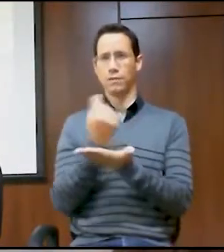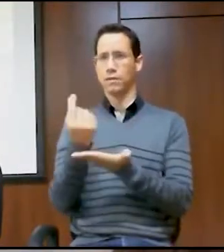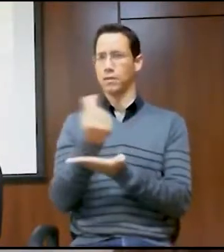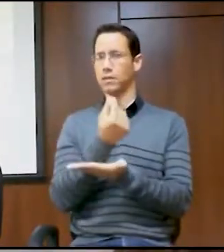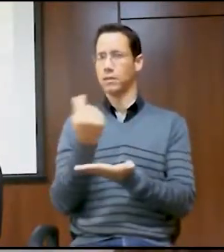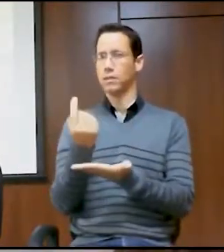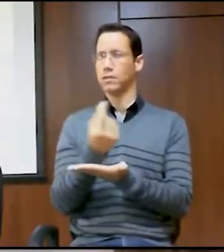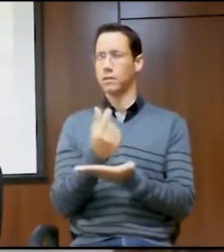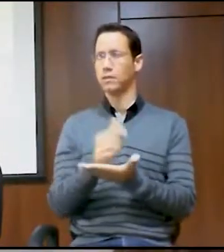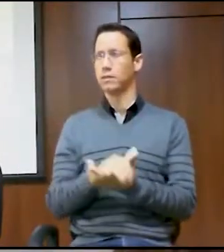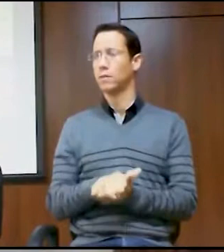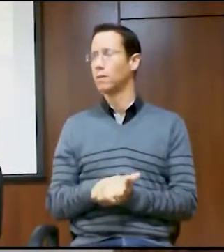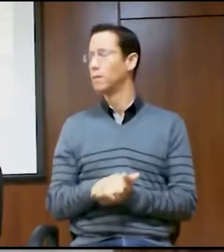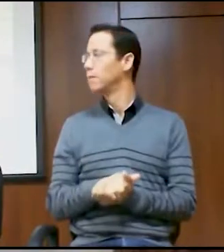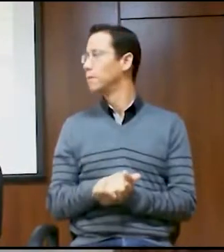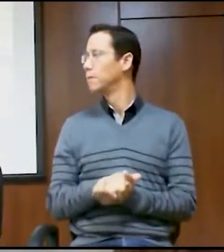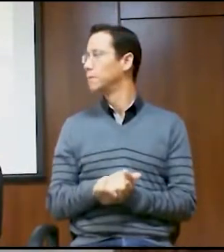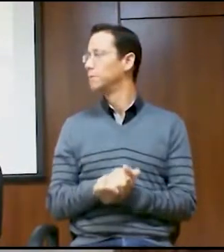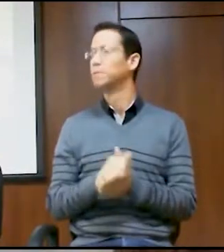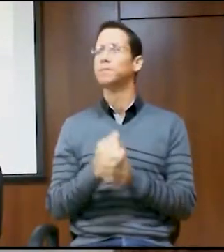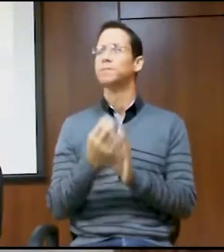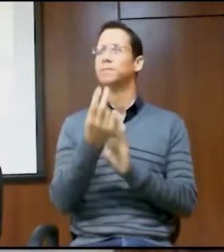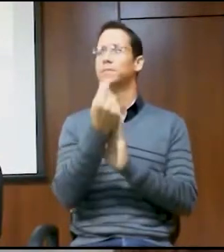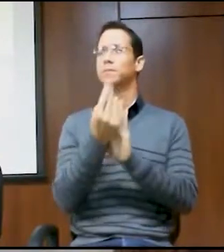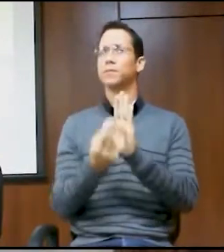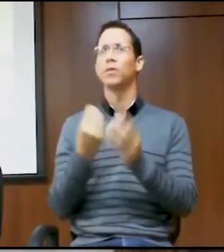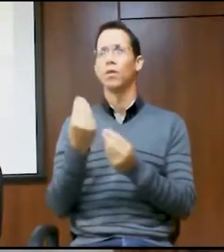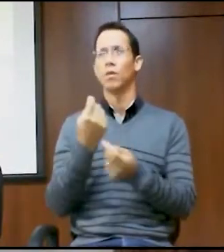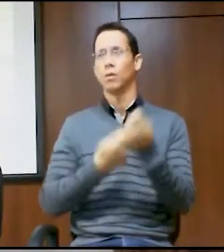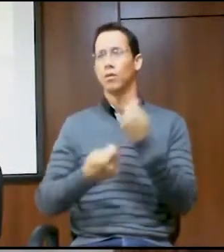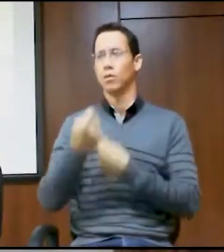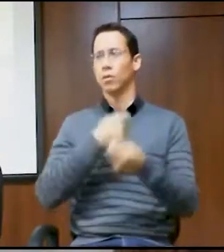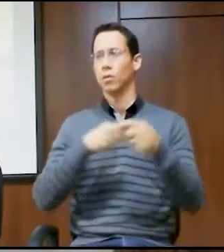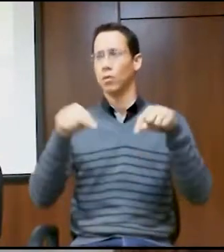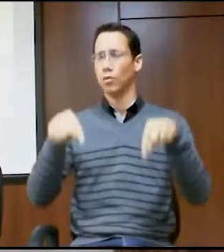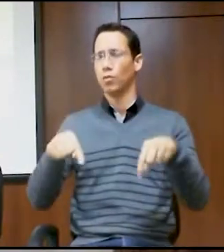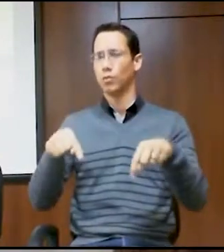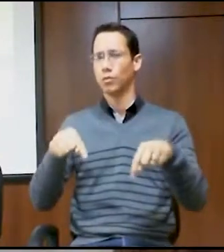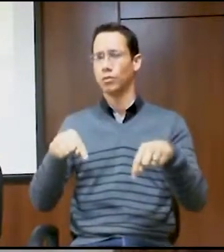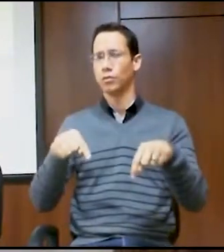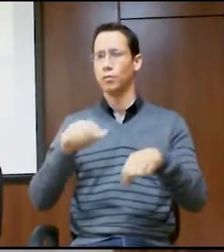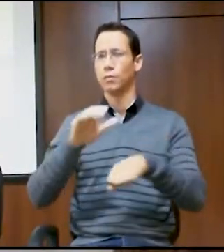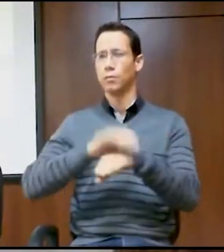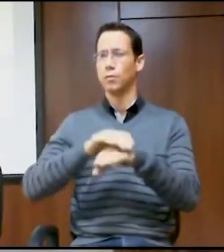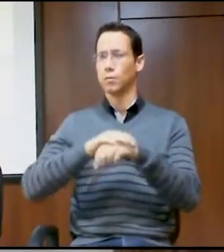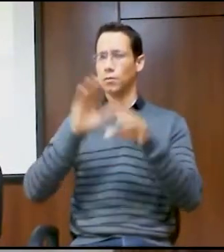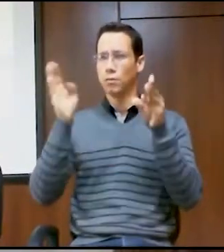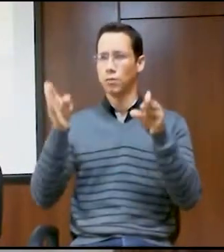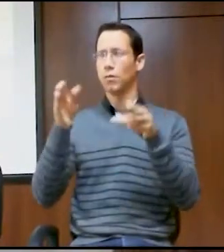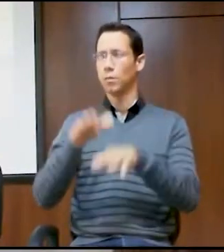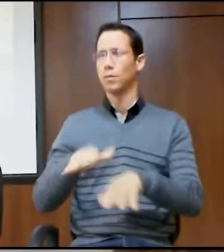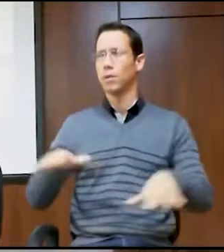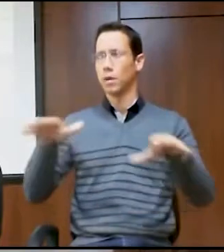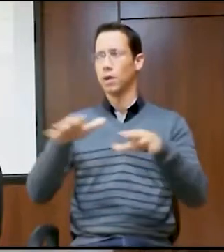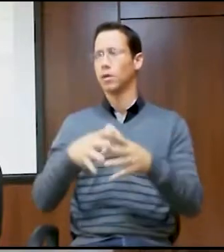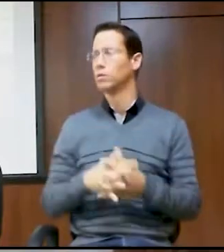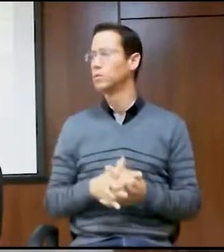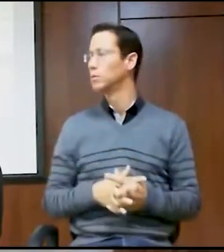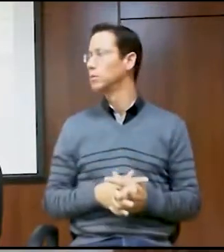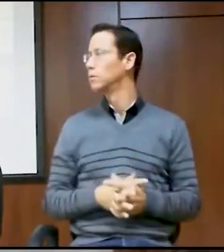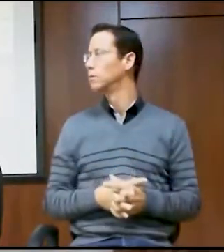é a financiarização? Como é que a economia hoje ela está toda na mão do mercado, né? E a